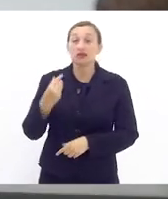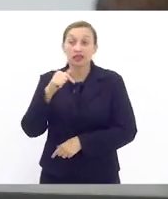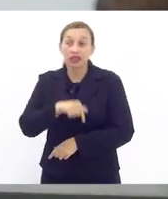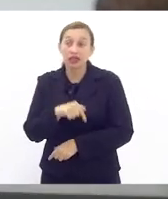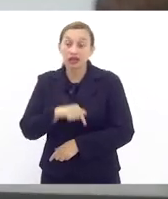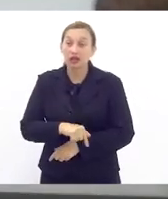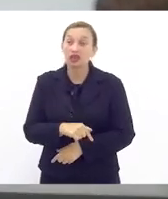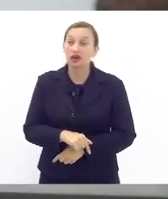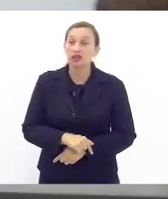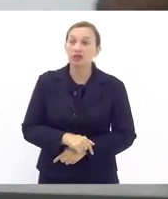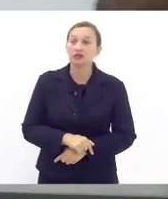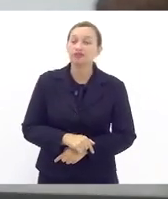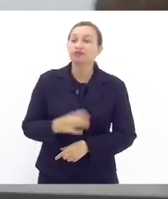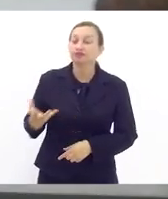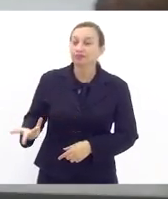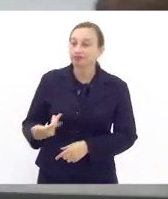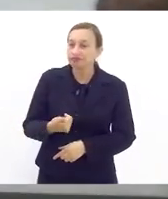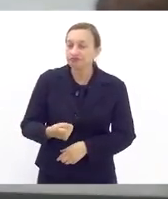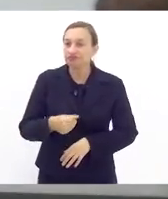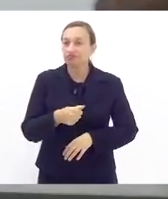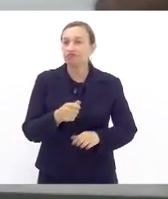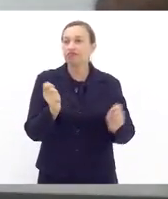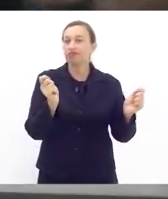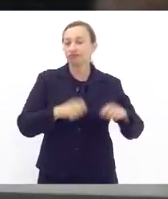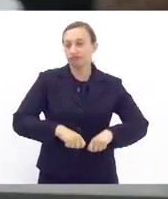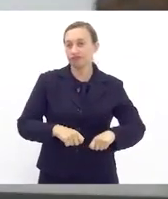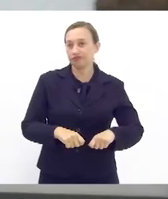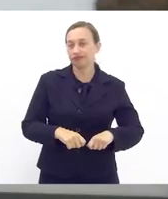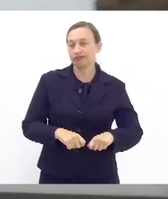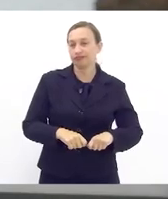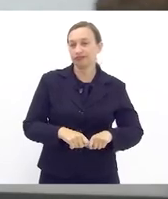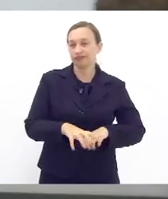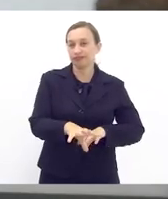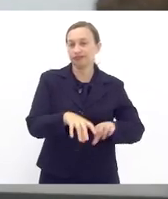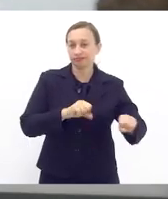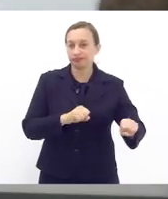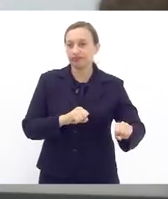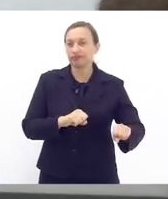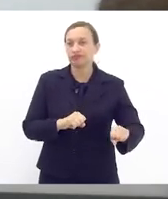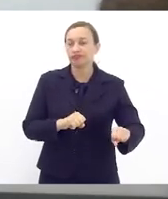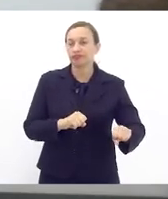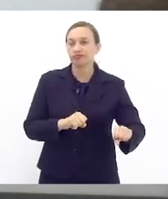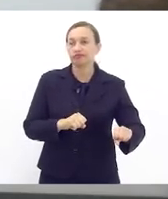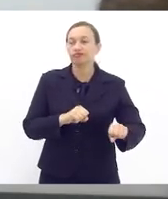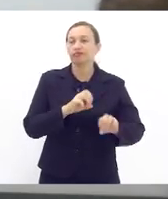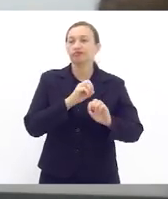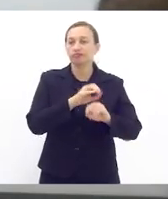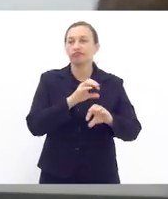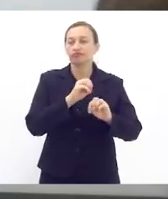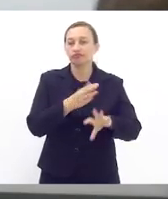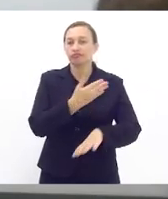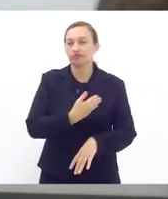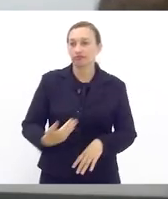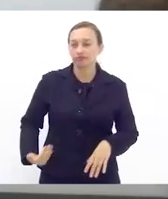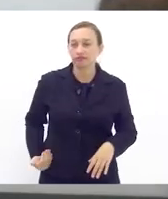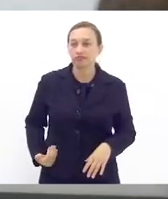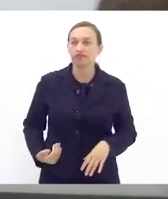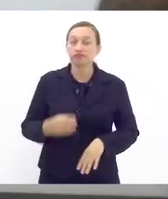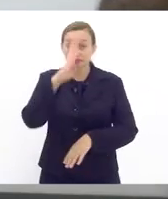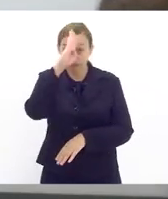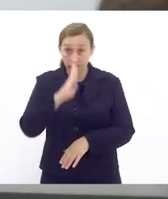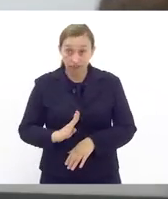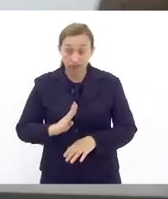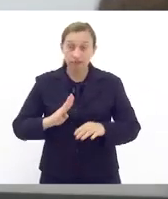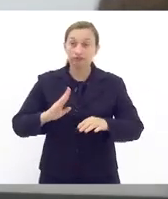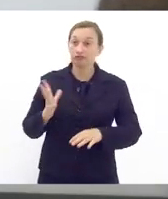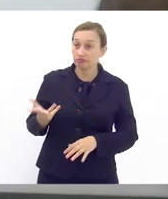é qualificação e garantia e da educação pública gratuita like